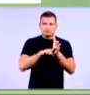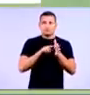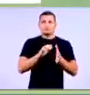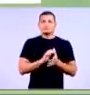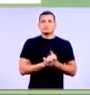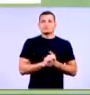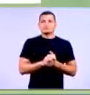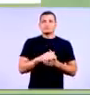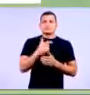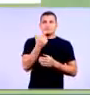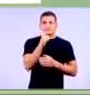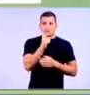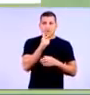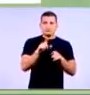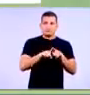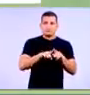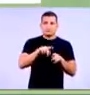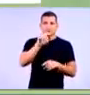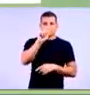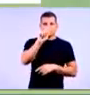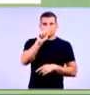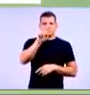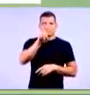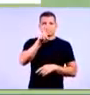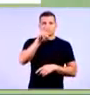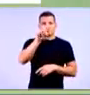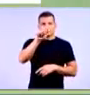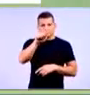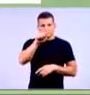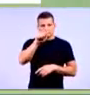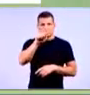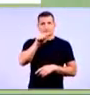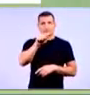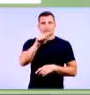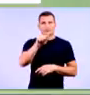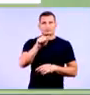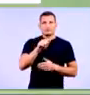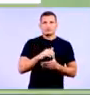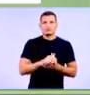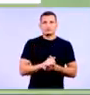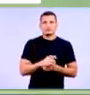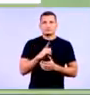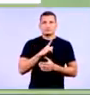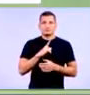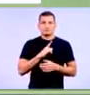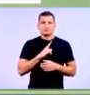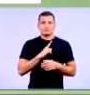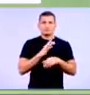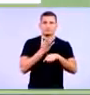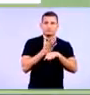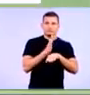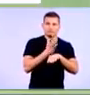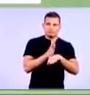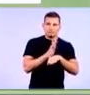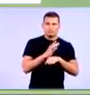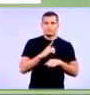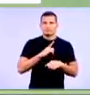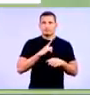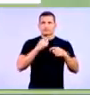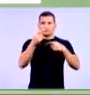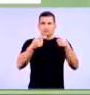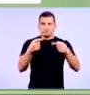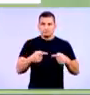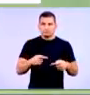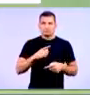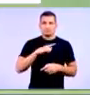que me sai de ambientação é o ambiente virtual. Eu tenho aqui a tarefa, eu tenho o questionário,